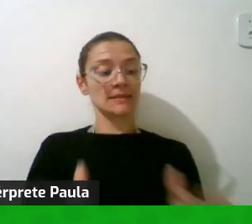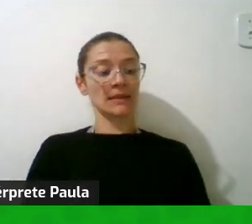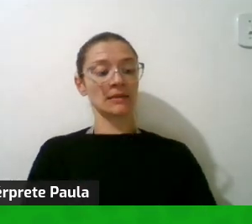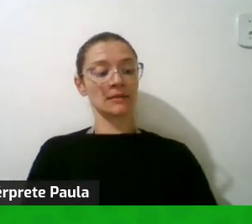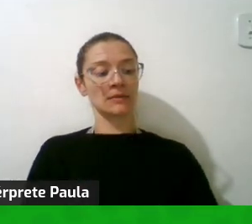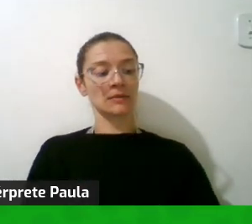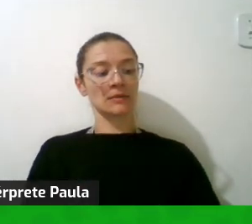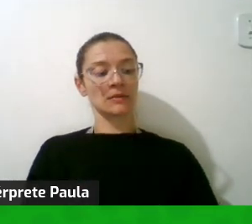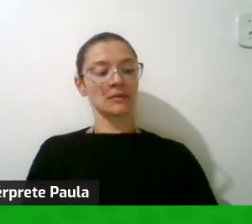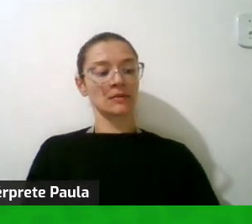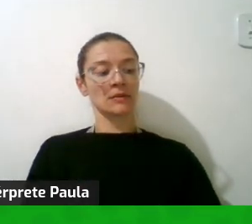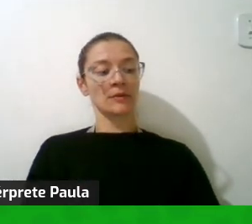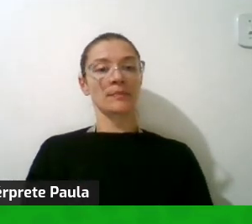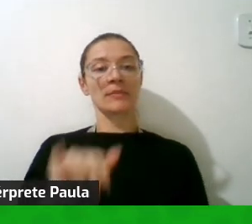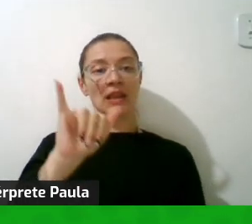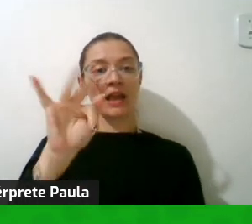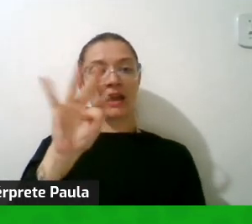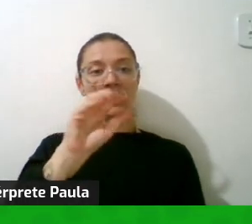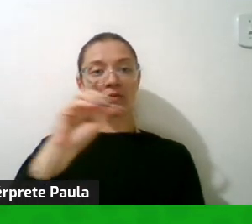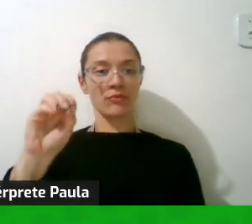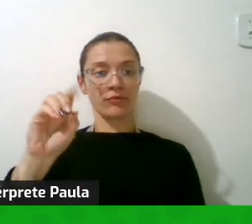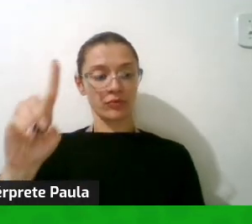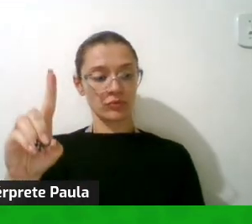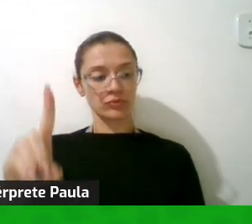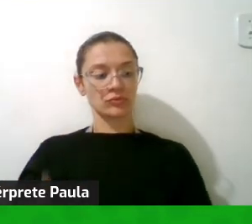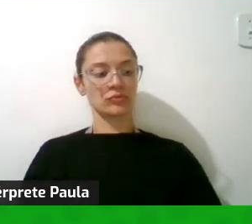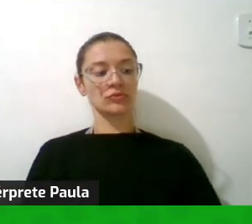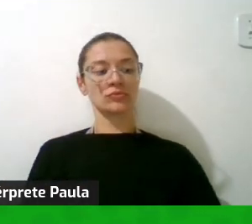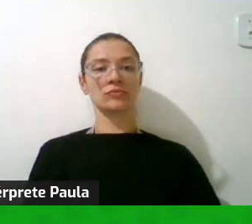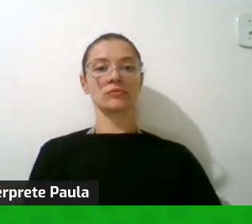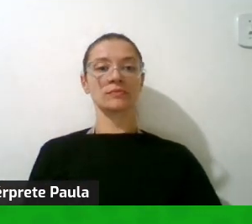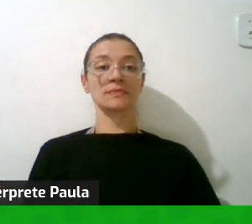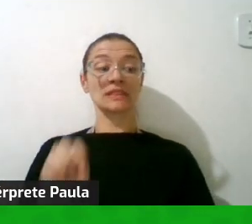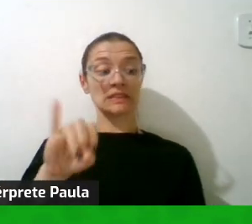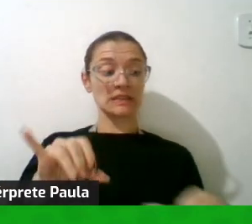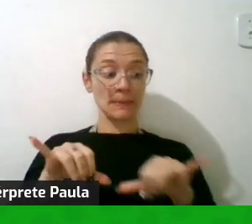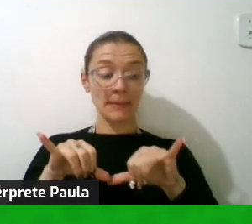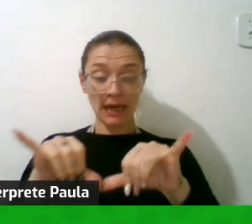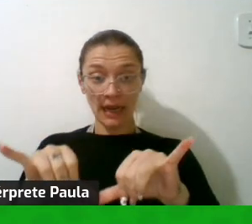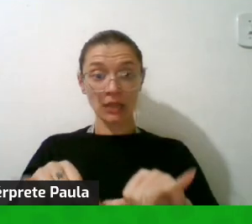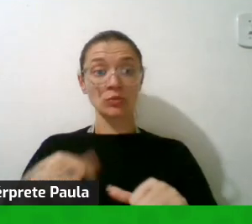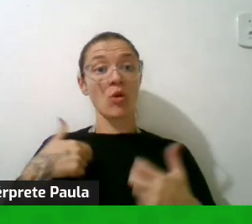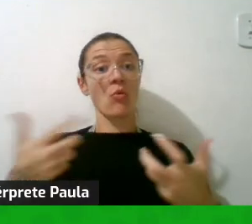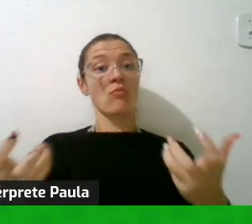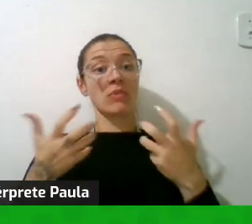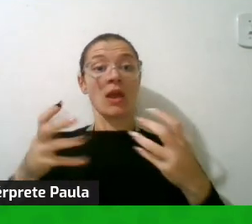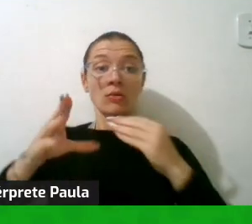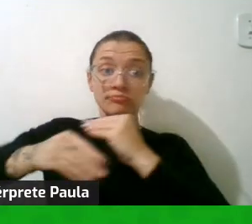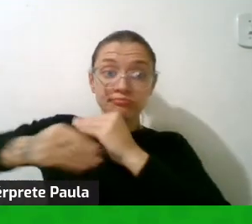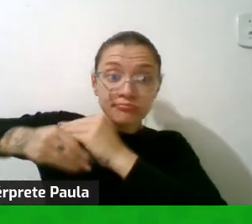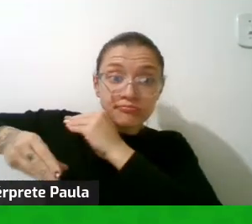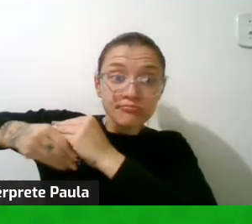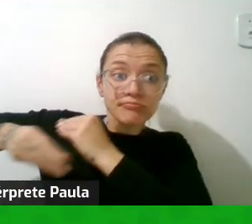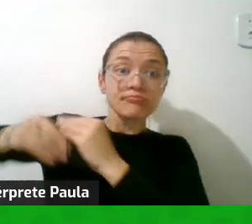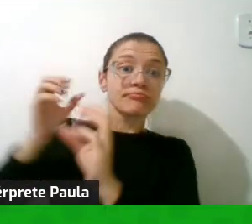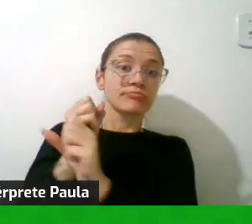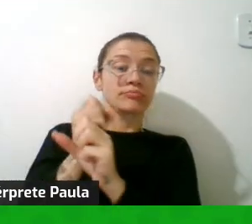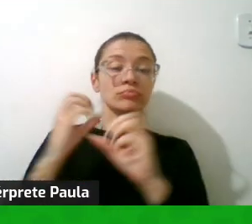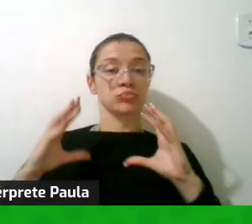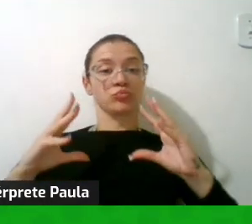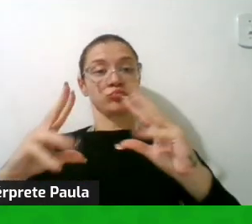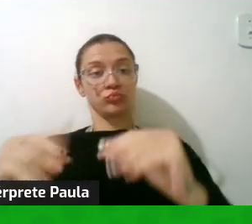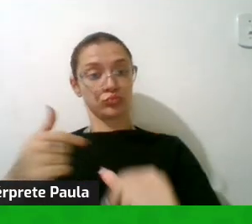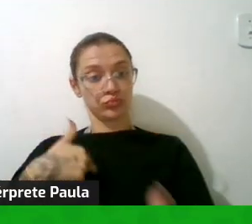no iFood. E se eu lançar um novo mercado, eu quero que ele se some ao meu mercado, para eu saber o meu total de mercado, total de iFood.